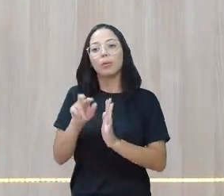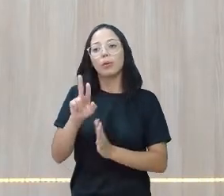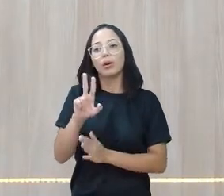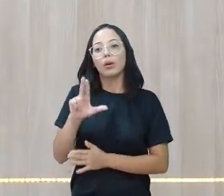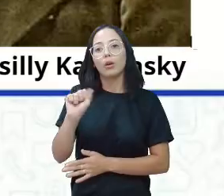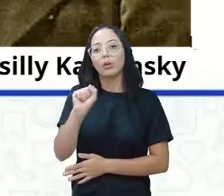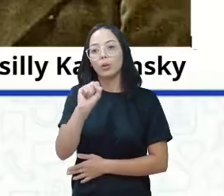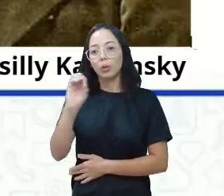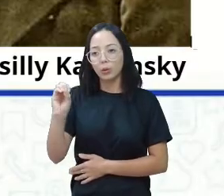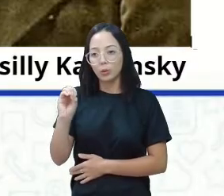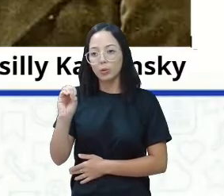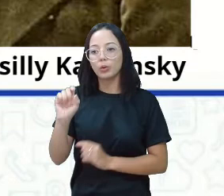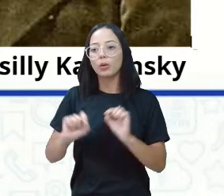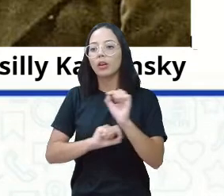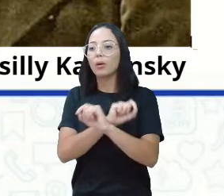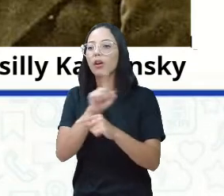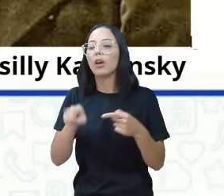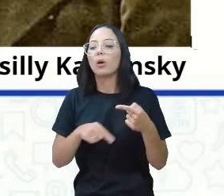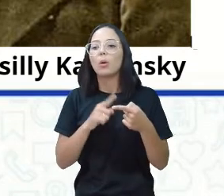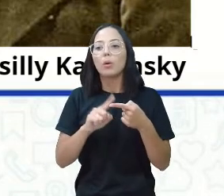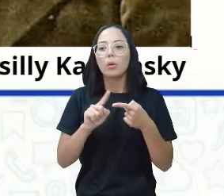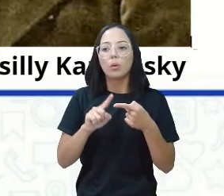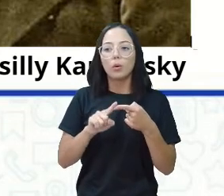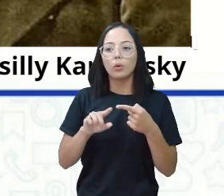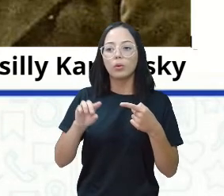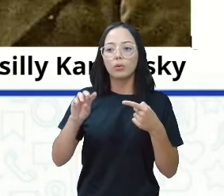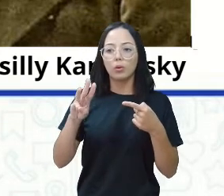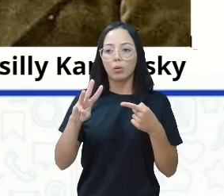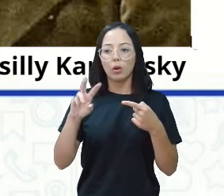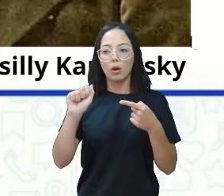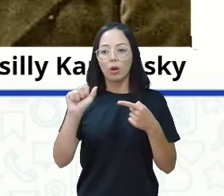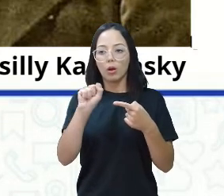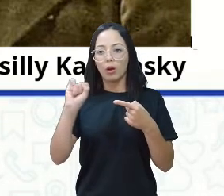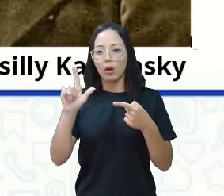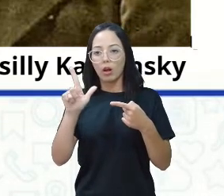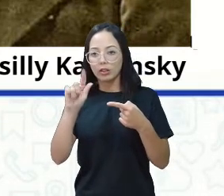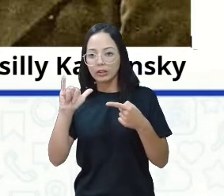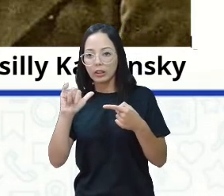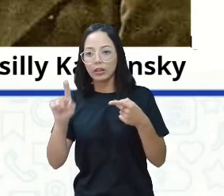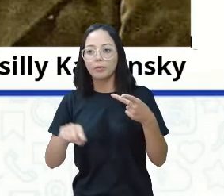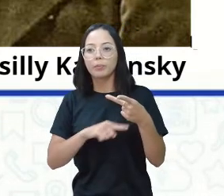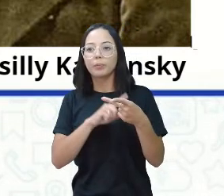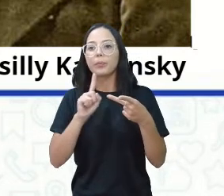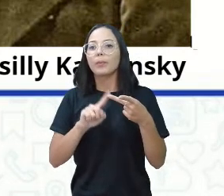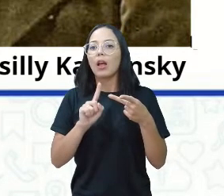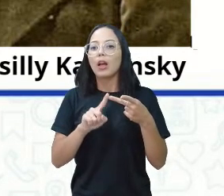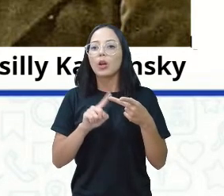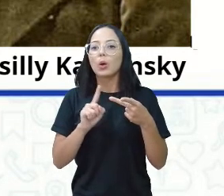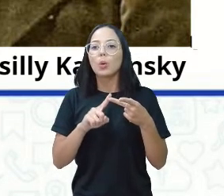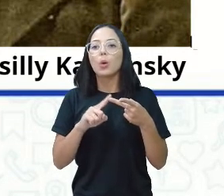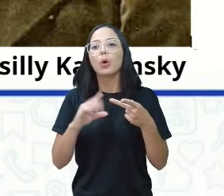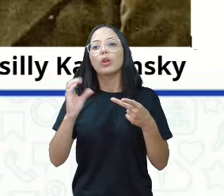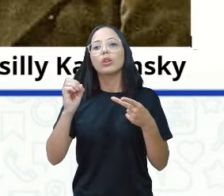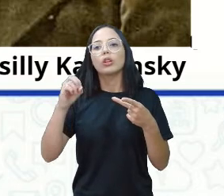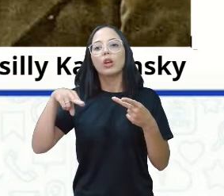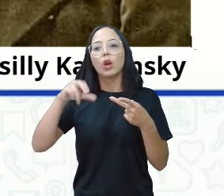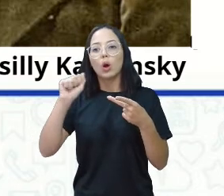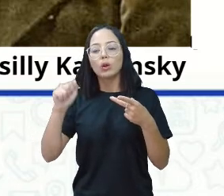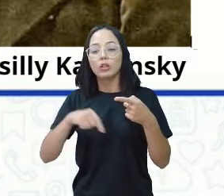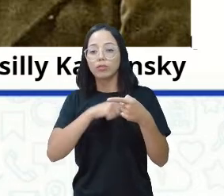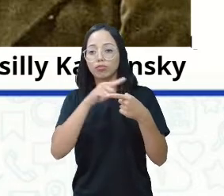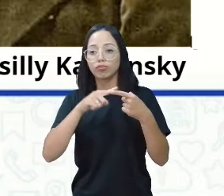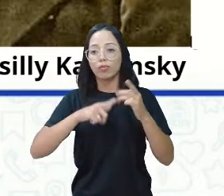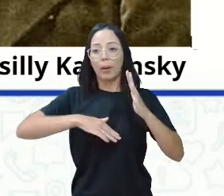né? Que é o Kandinsky e o Korsakov. São 2 artistas. Um é